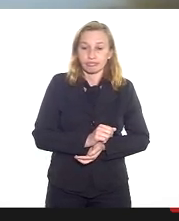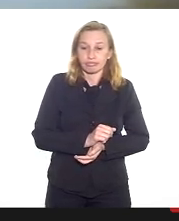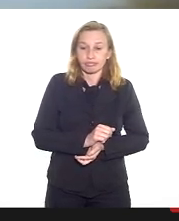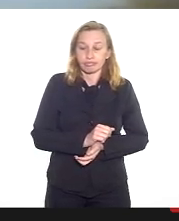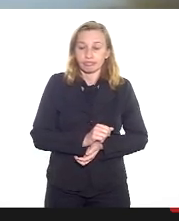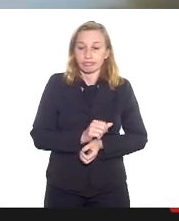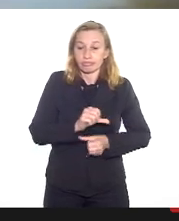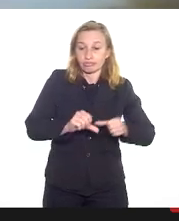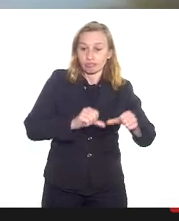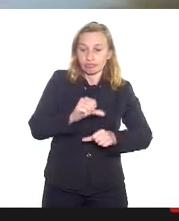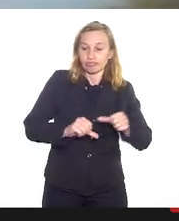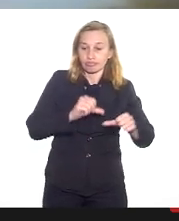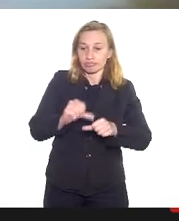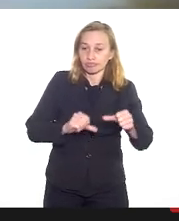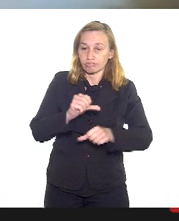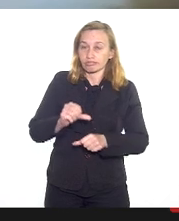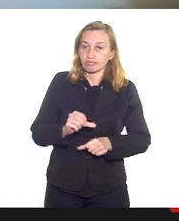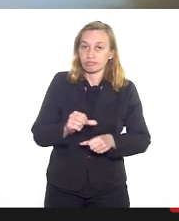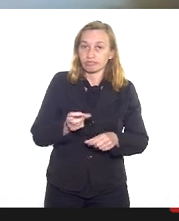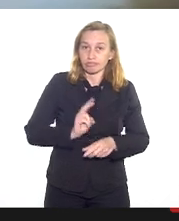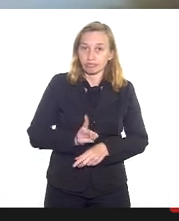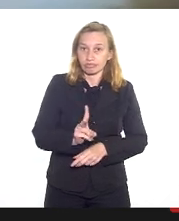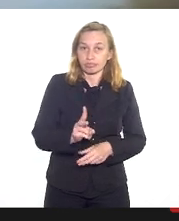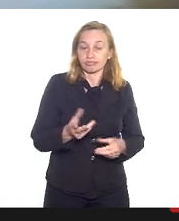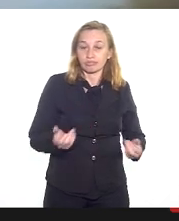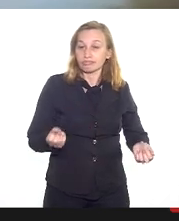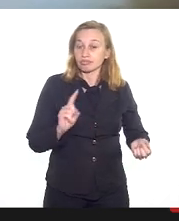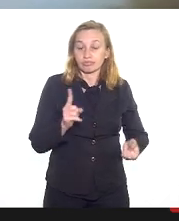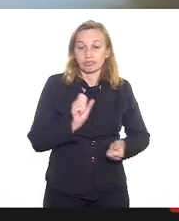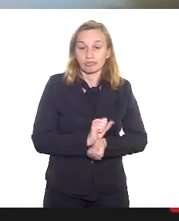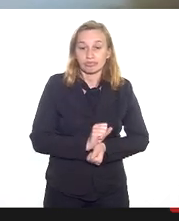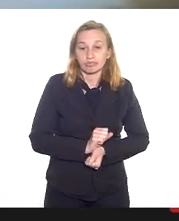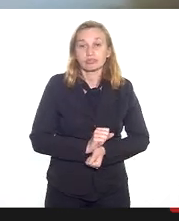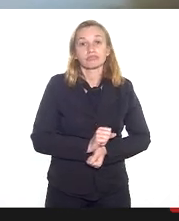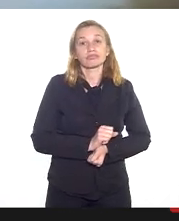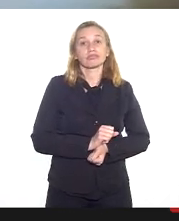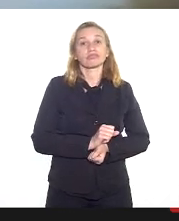hora? Então, mas fizemos. Nós